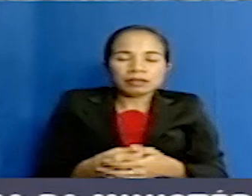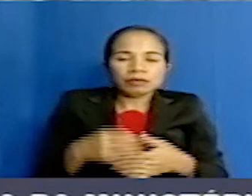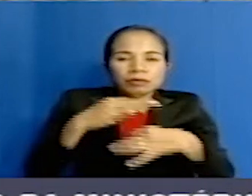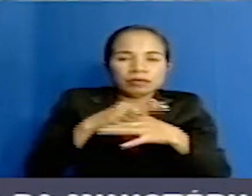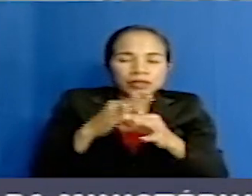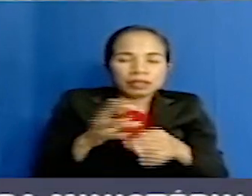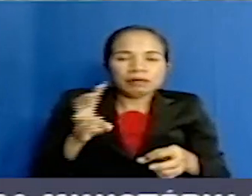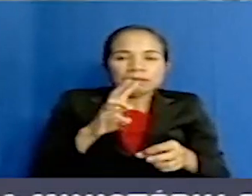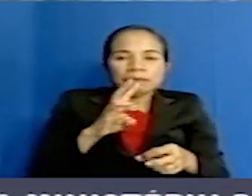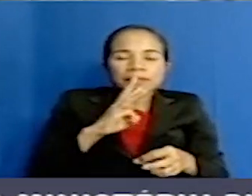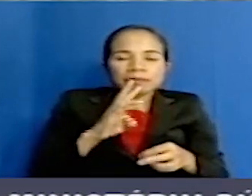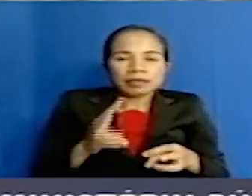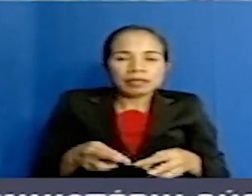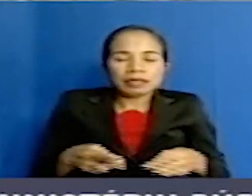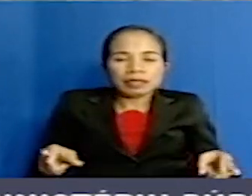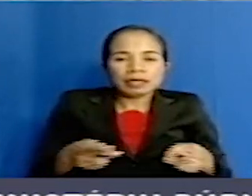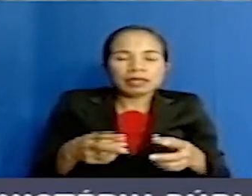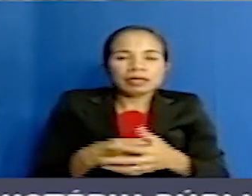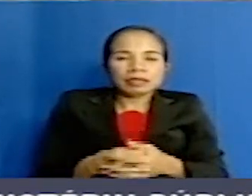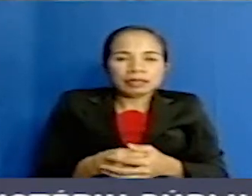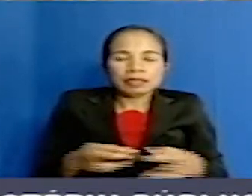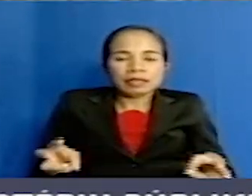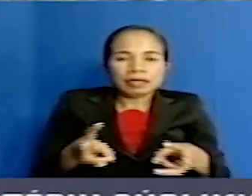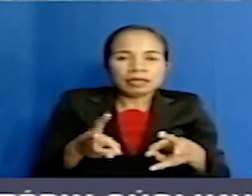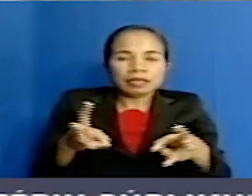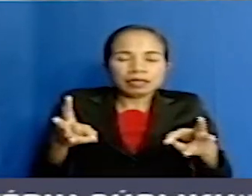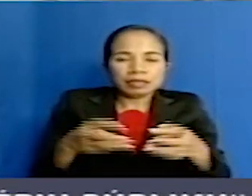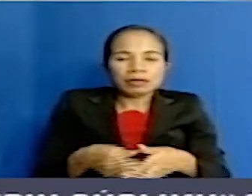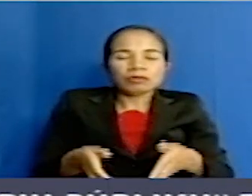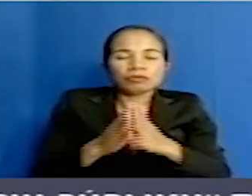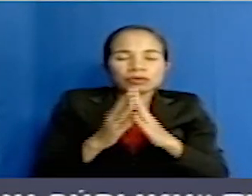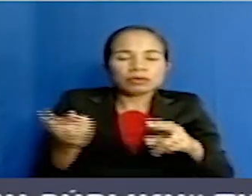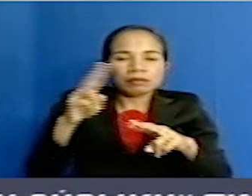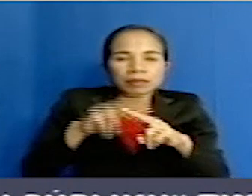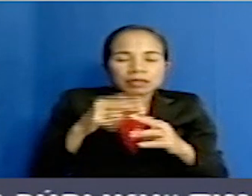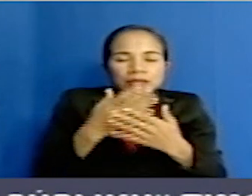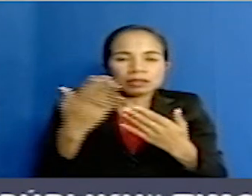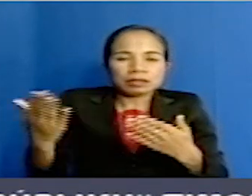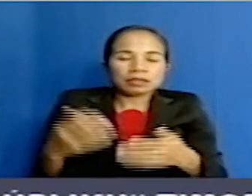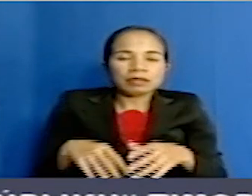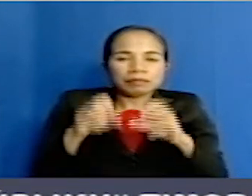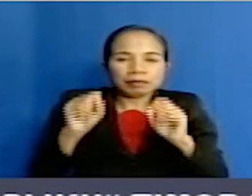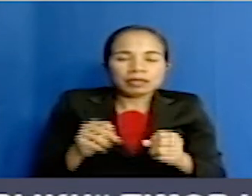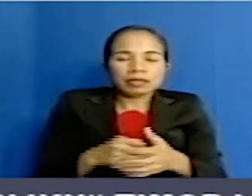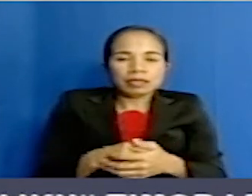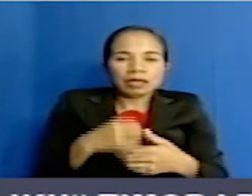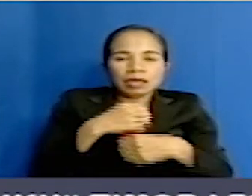normaliza bedalan e mota ulumbecora, mas ve comunidade sira russo atualmente tan equipamentos no nebele